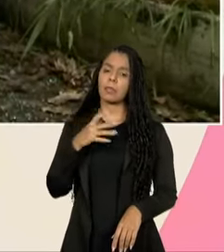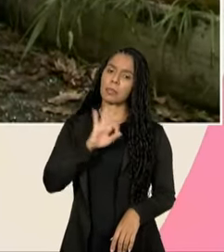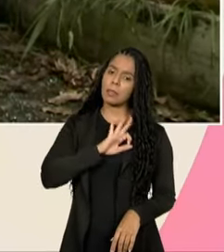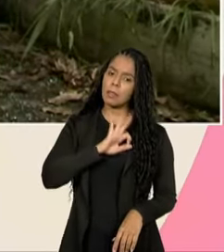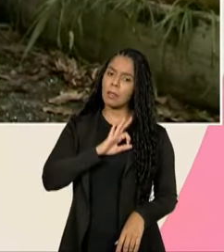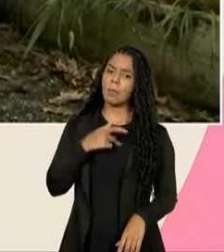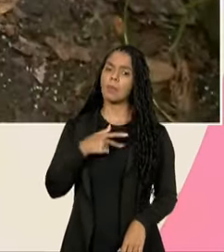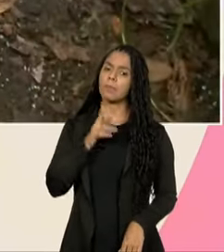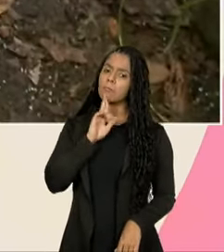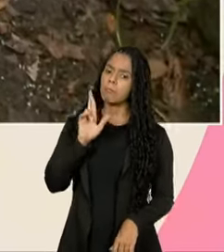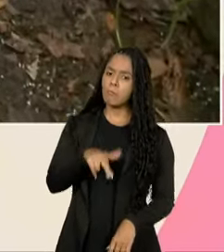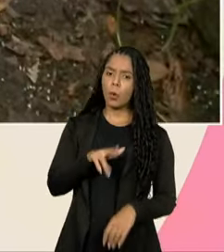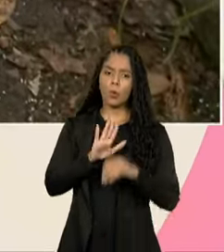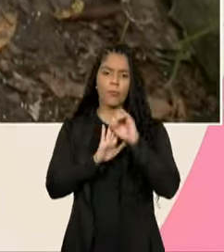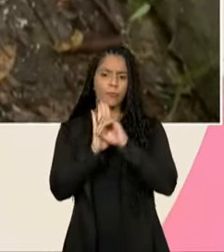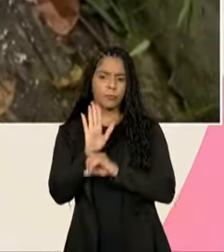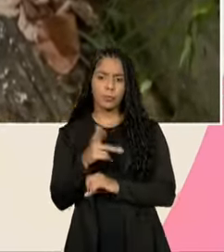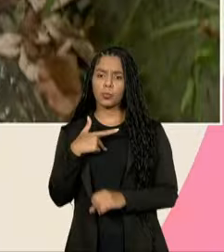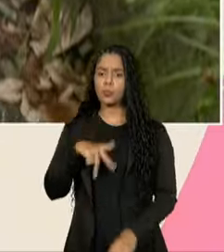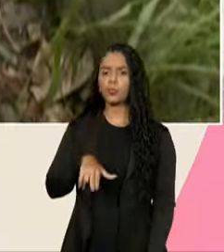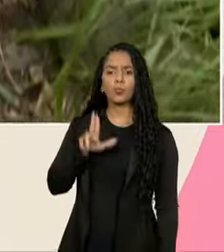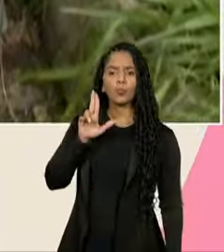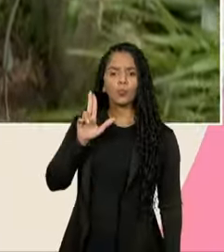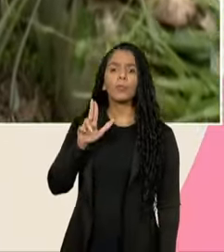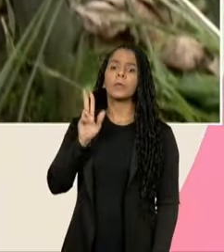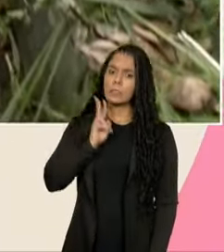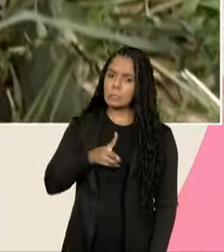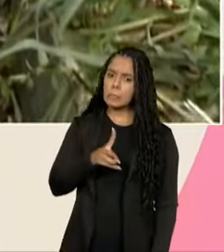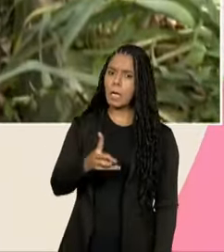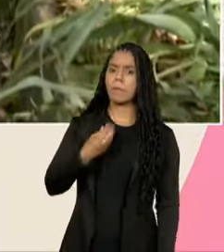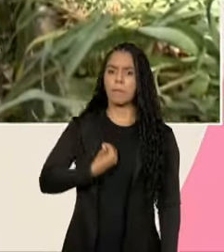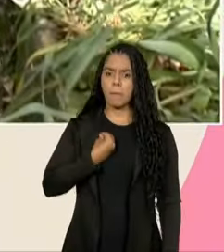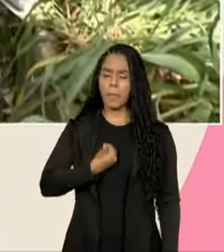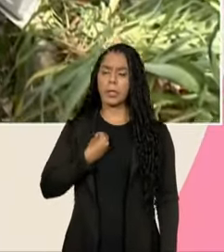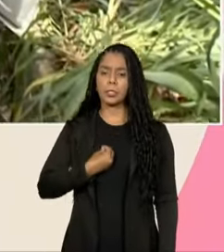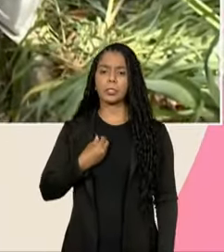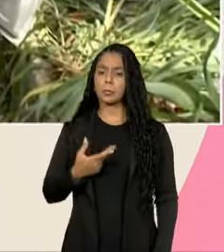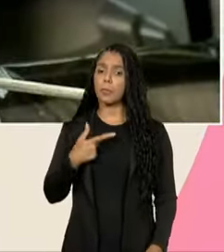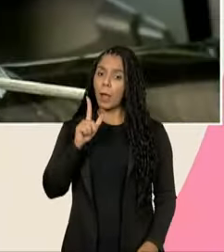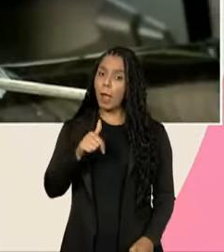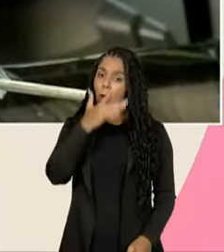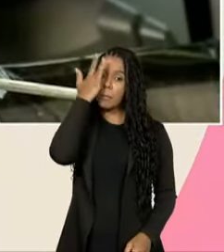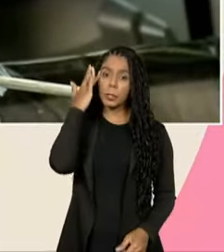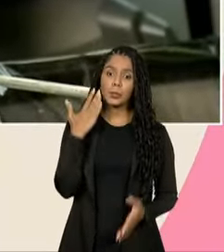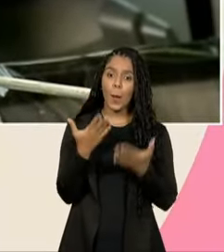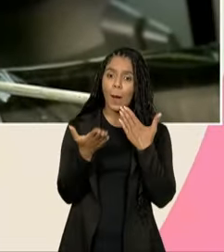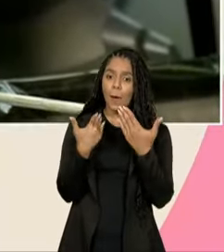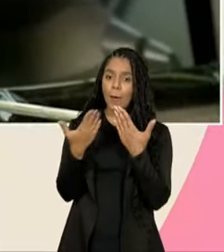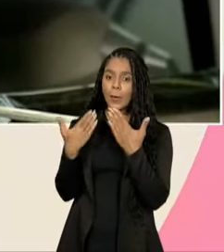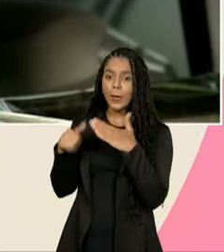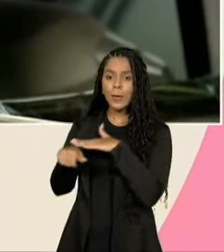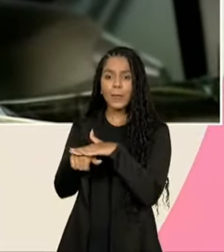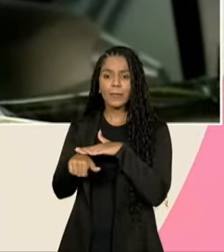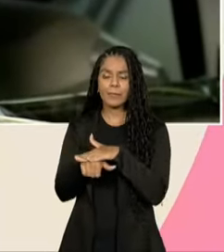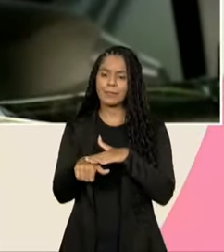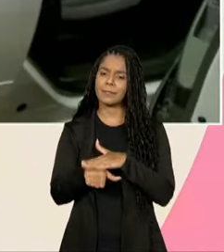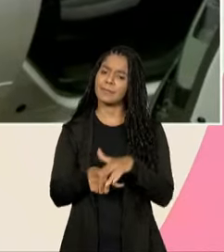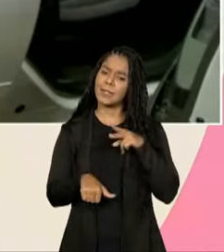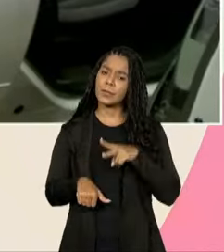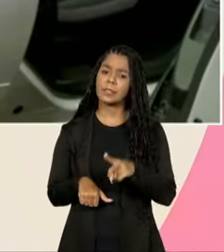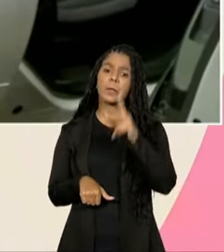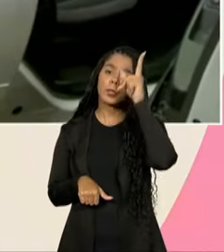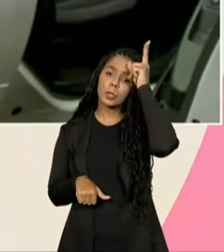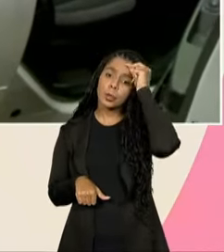respondeu os ofícios, uma pessoa que nunca se recusou a participar de uma audiência pública. É uma pessoa do diálogo. Então, eu sempre soube quem